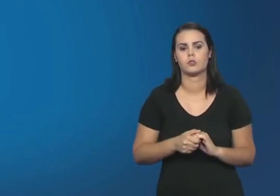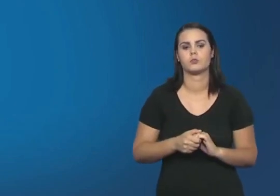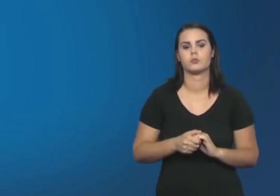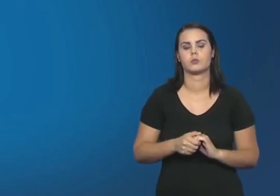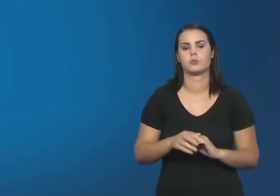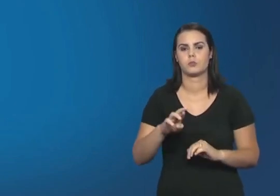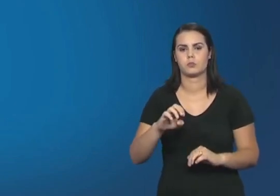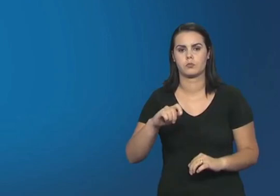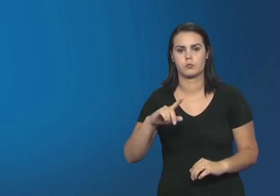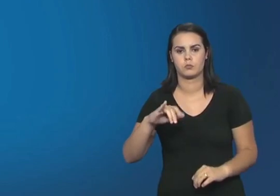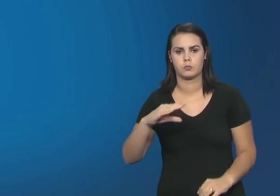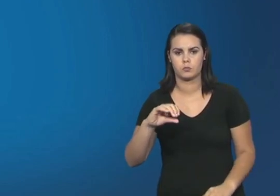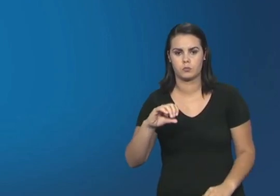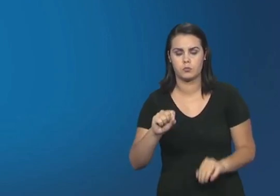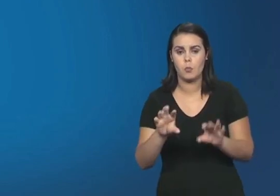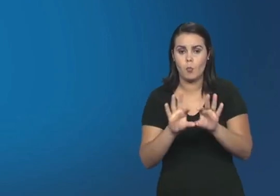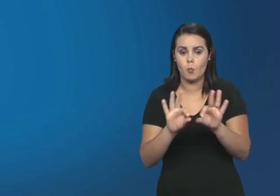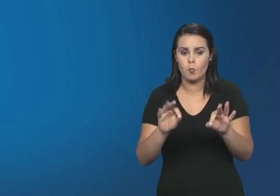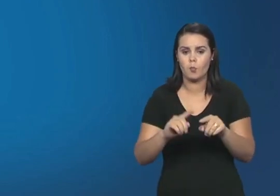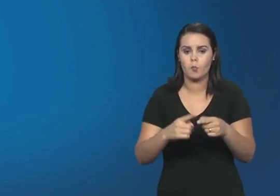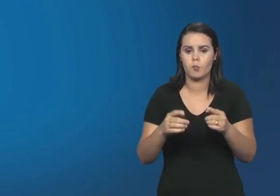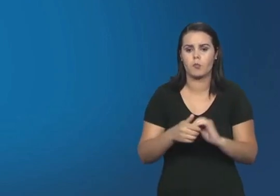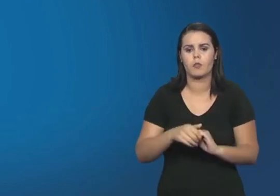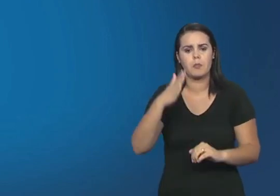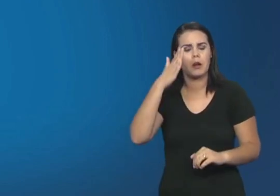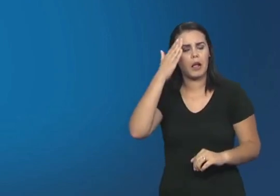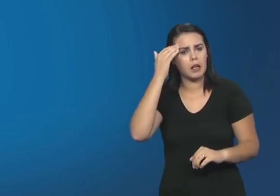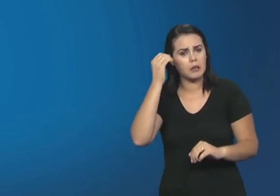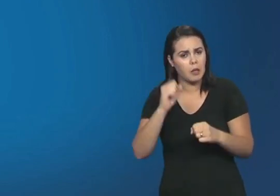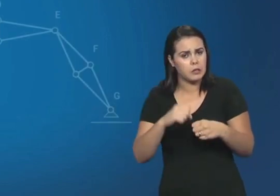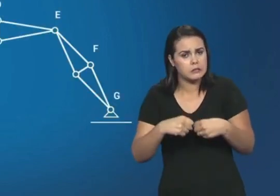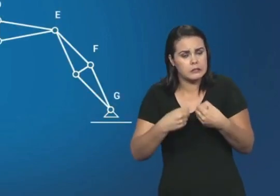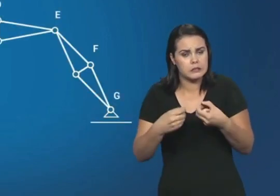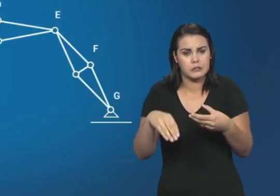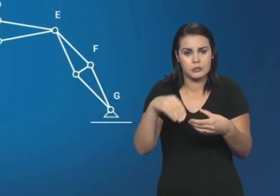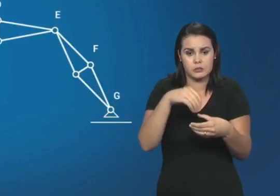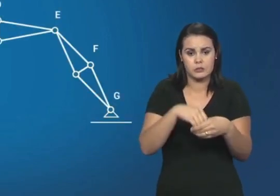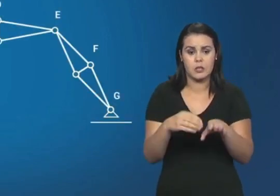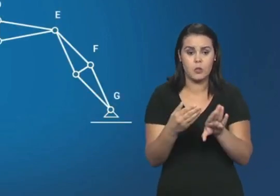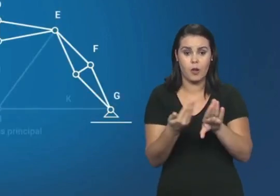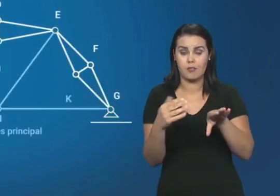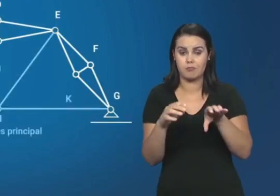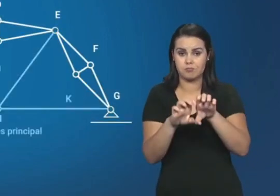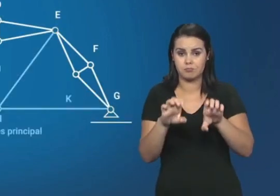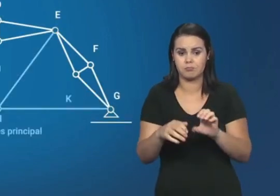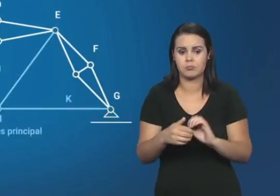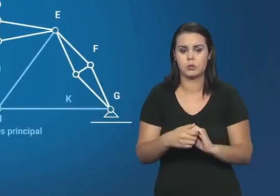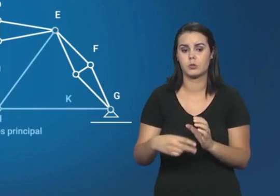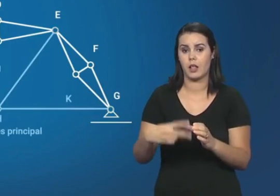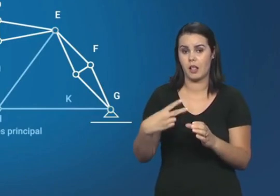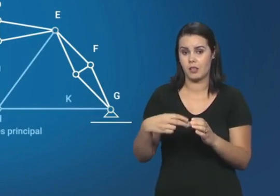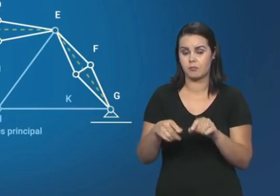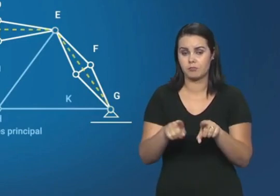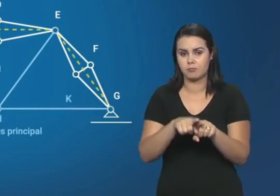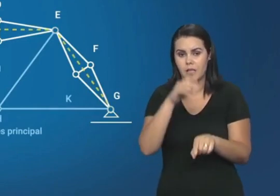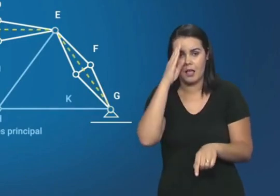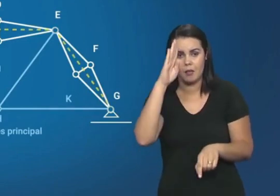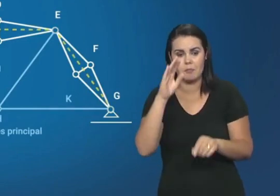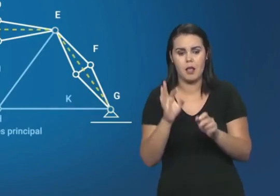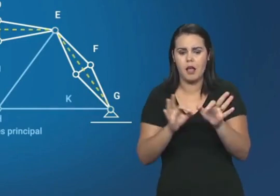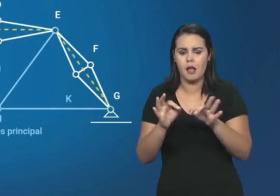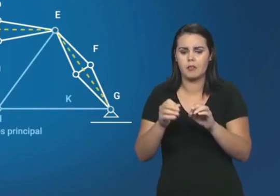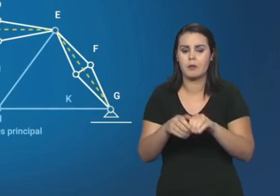simples. Mas, para a determinação dos esforços internos, a estrutura é dividida em treliças secundárias e principais, formadas por